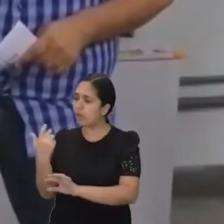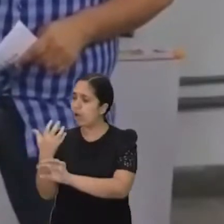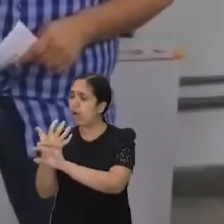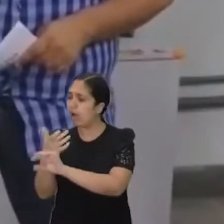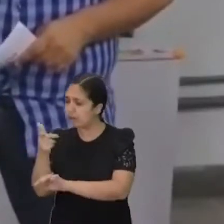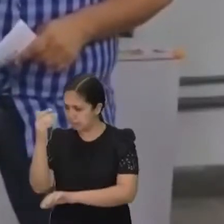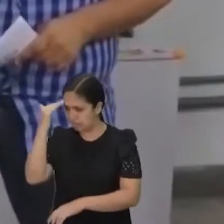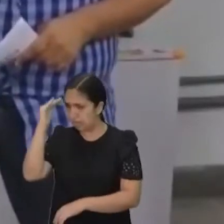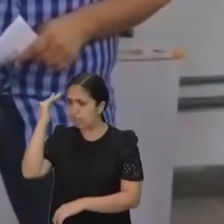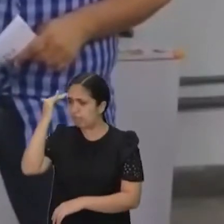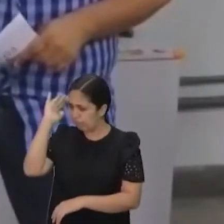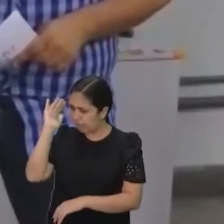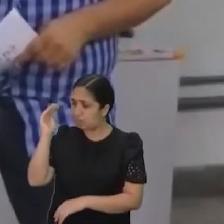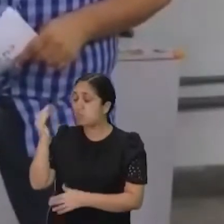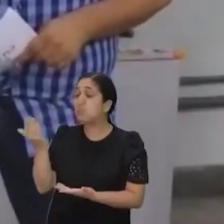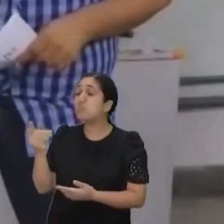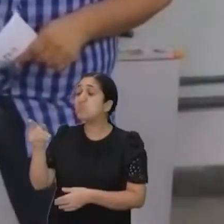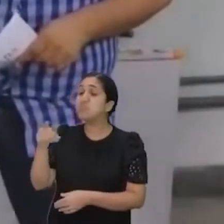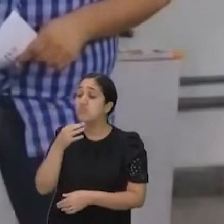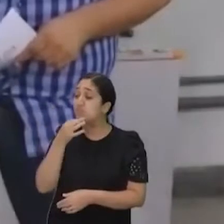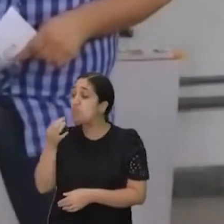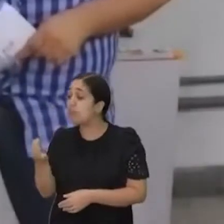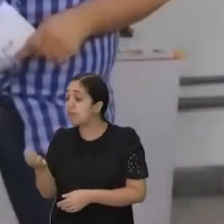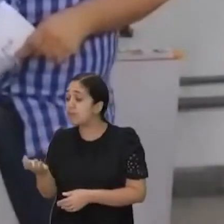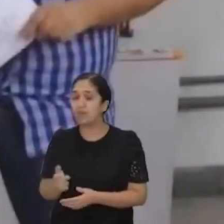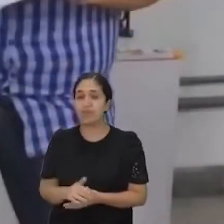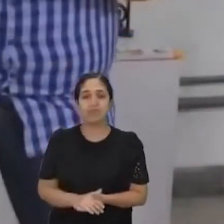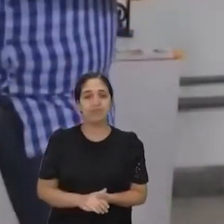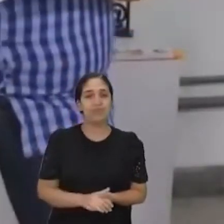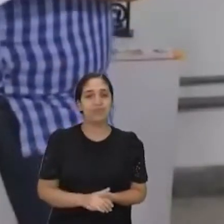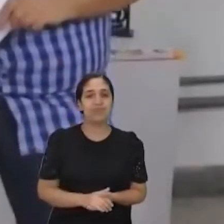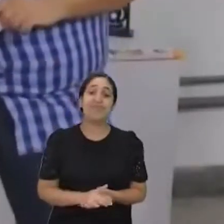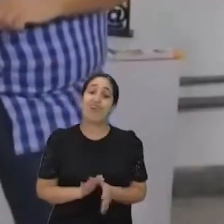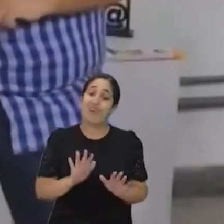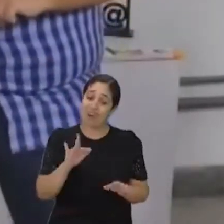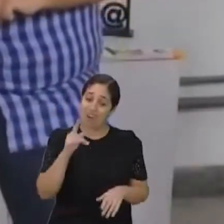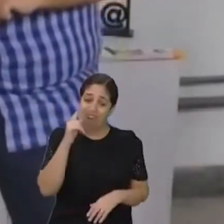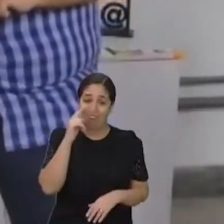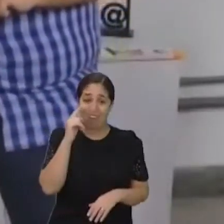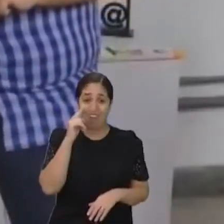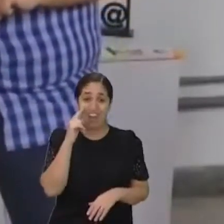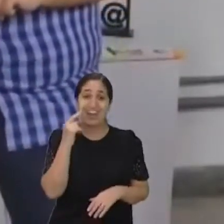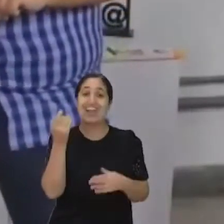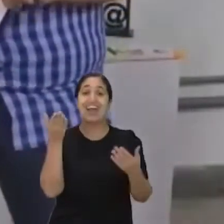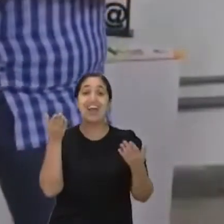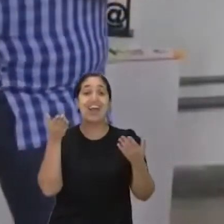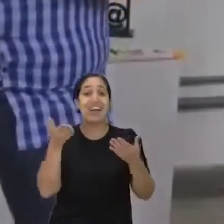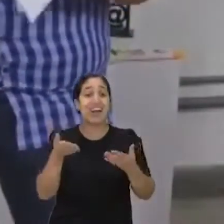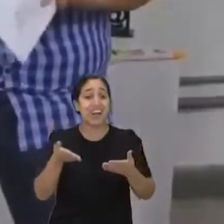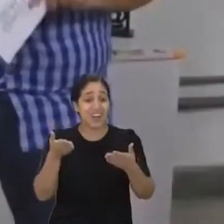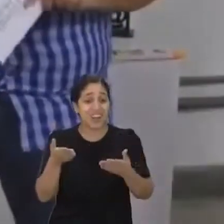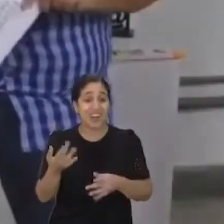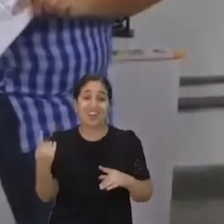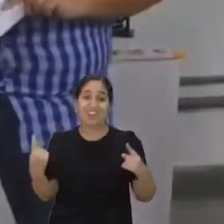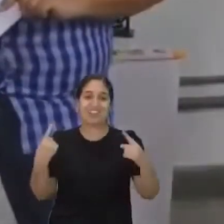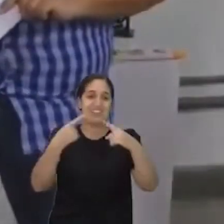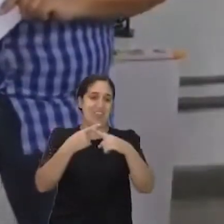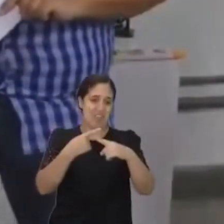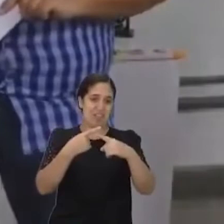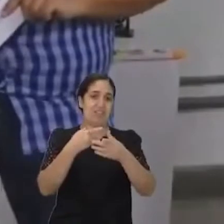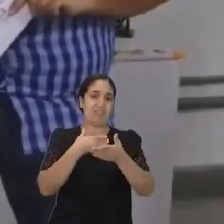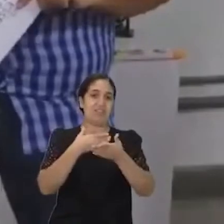eles entenderam bem isso? O que você acha, Maurício? Olha, agora que vai começar o grande desafio,